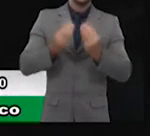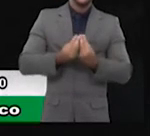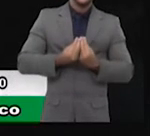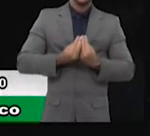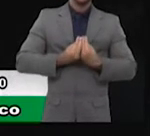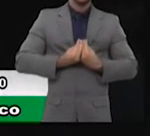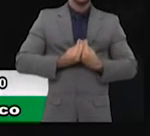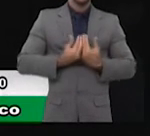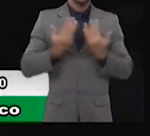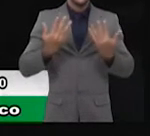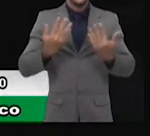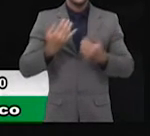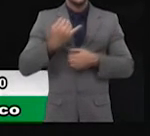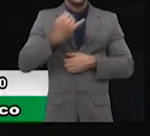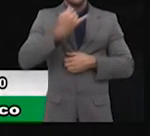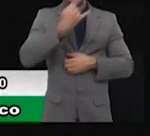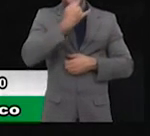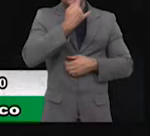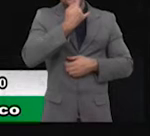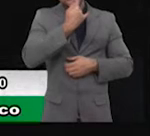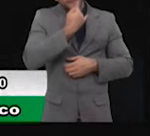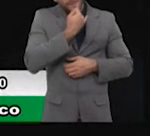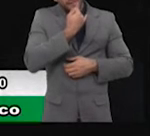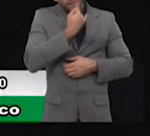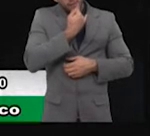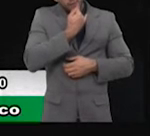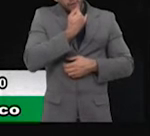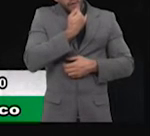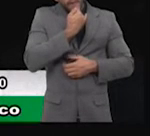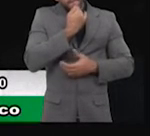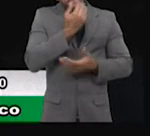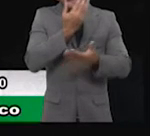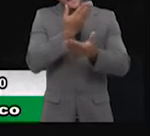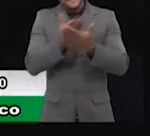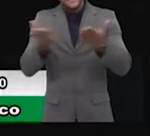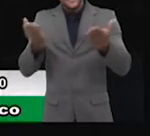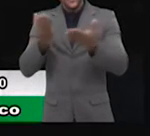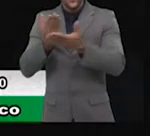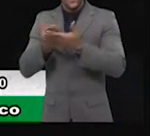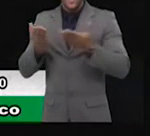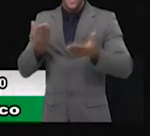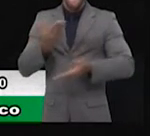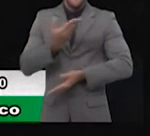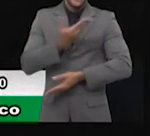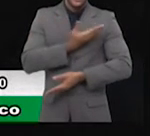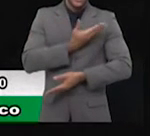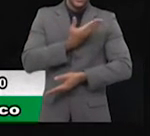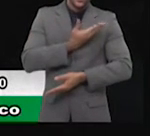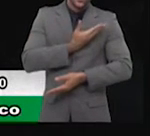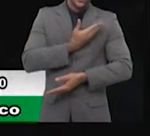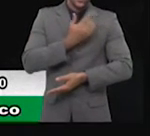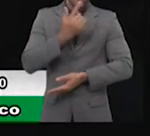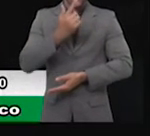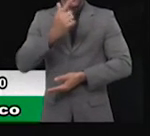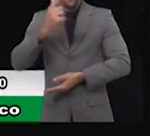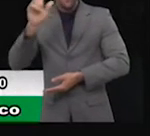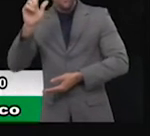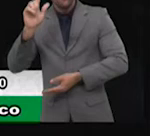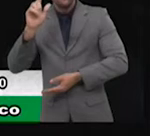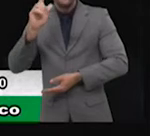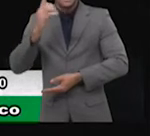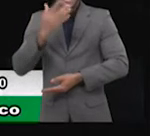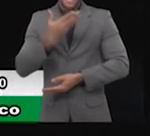e infelizmente perdemos aqui amigos aqui nessa casa, outros amigos foram